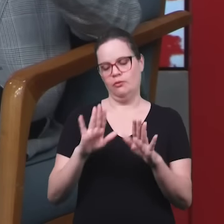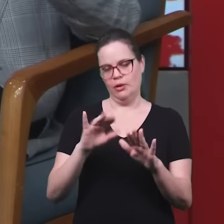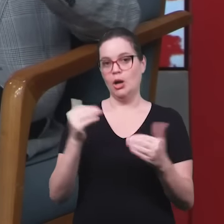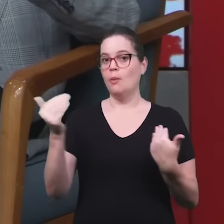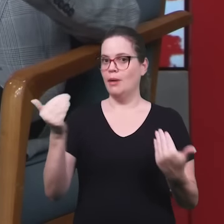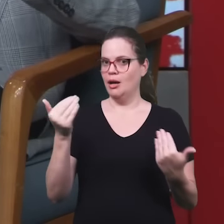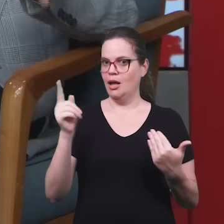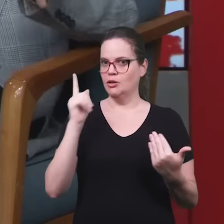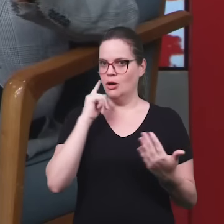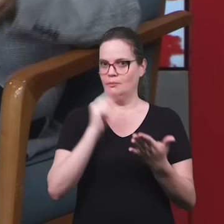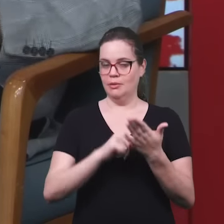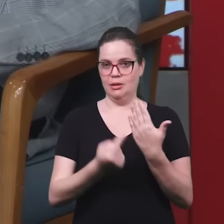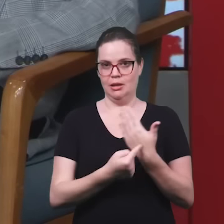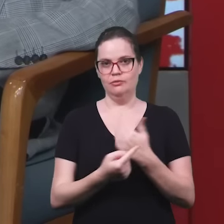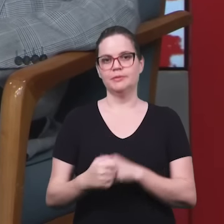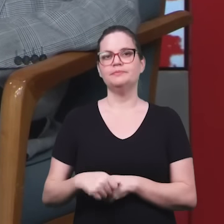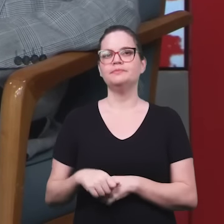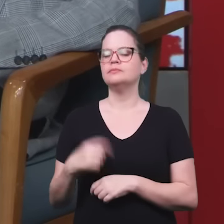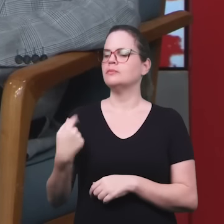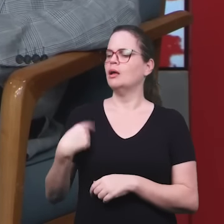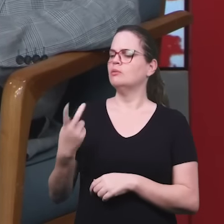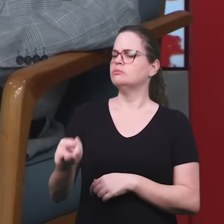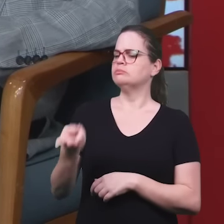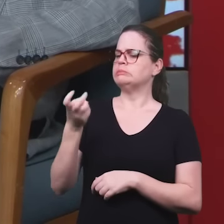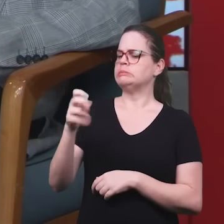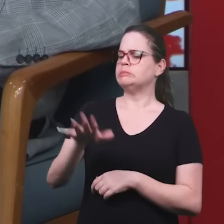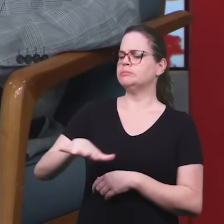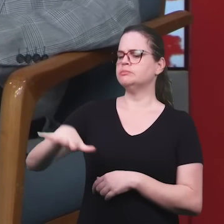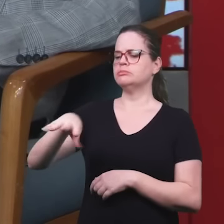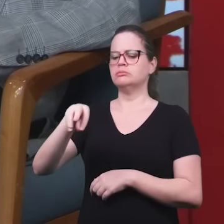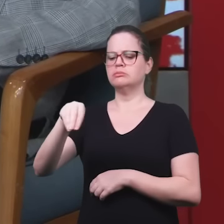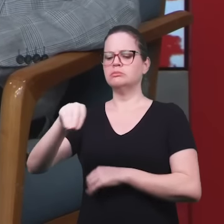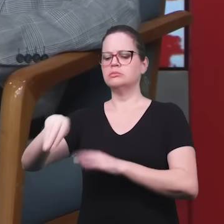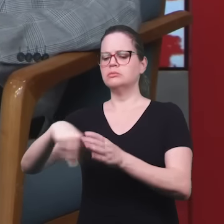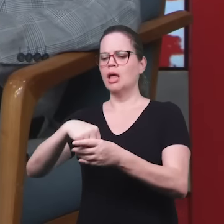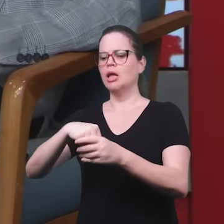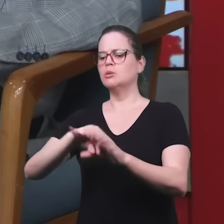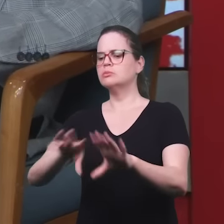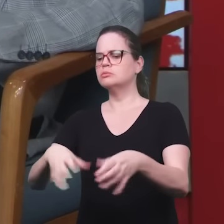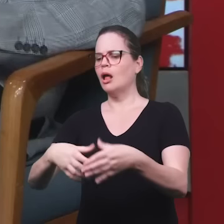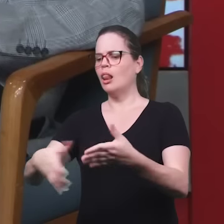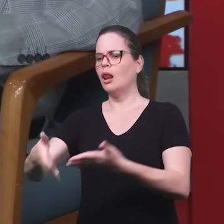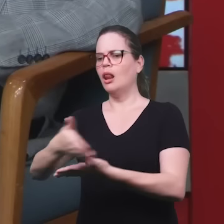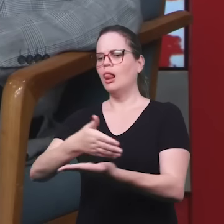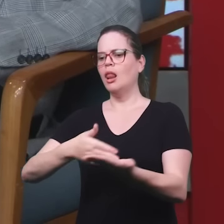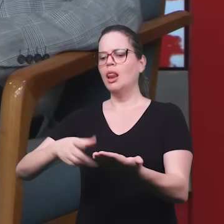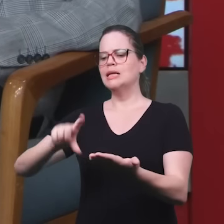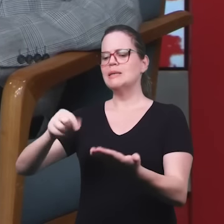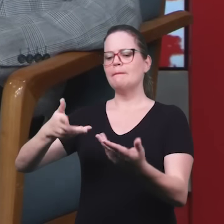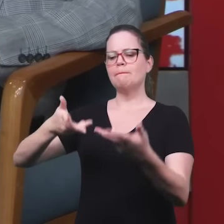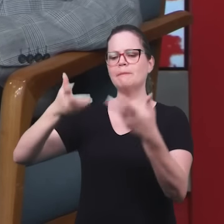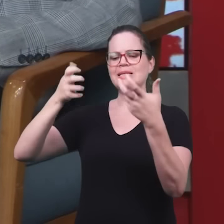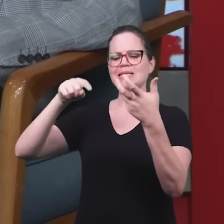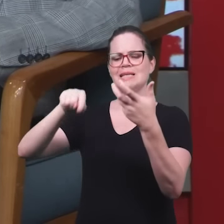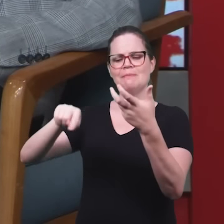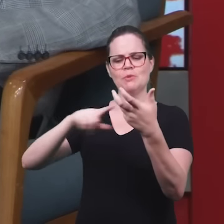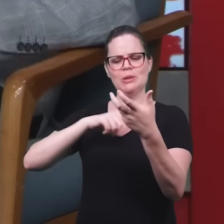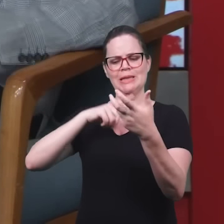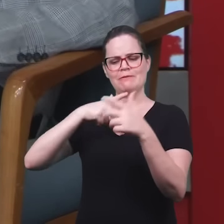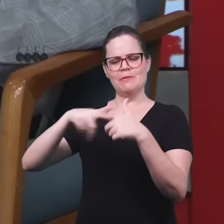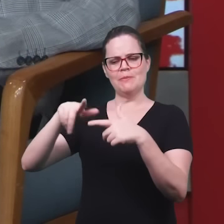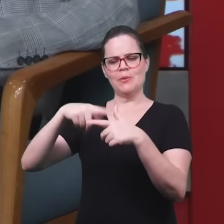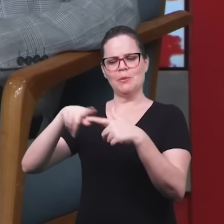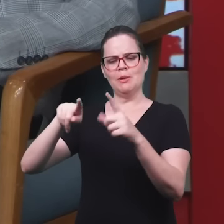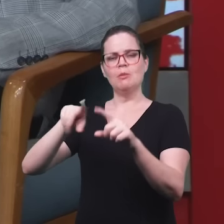uma enfermidade? O que você tem à sua disposição